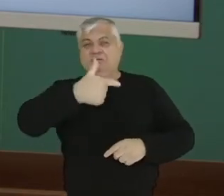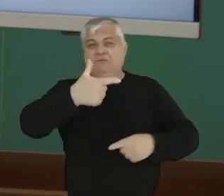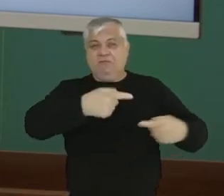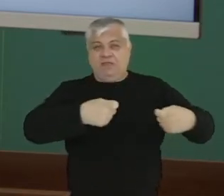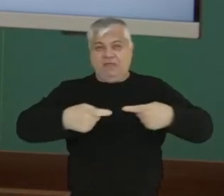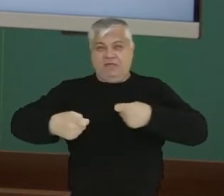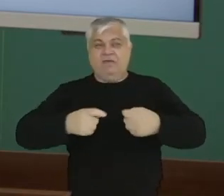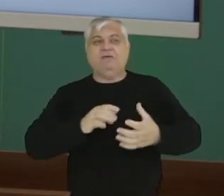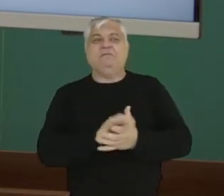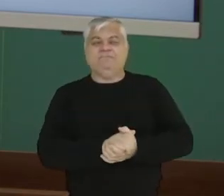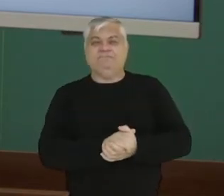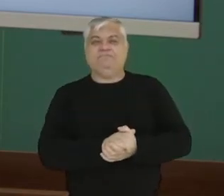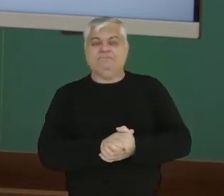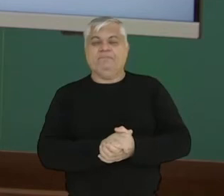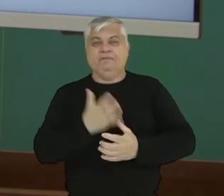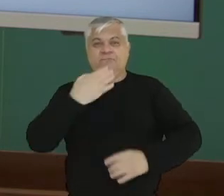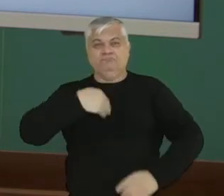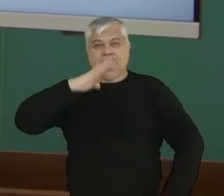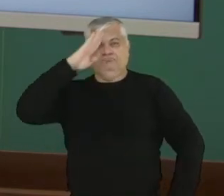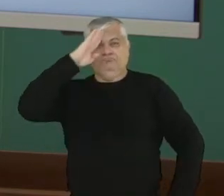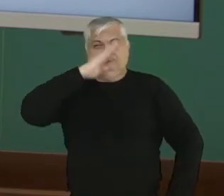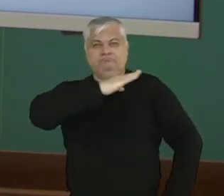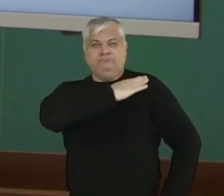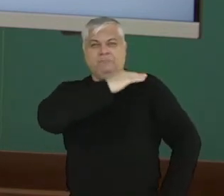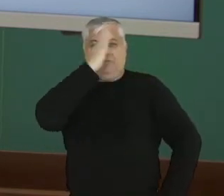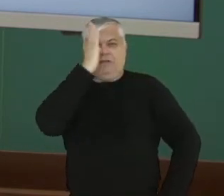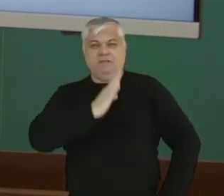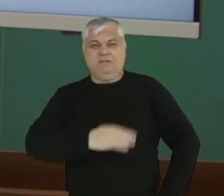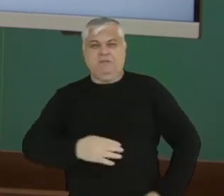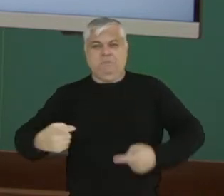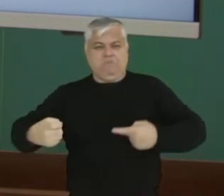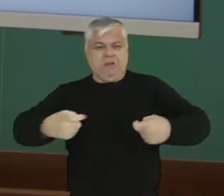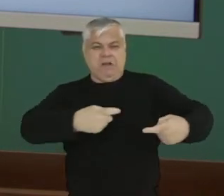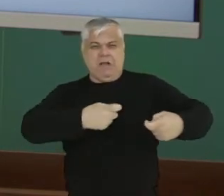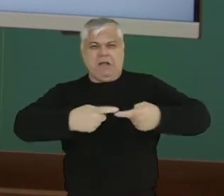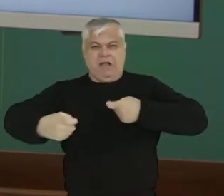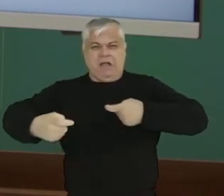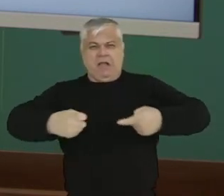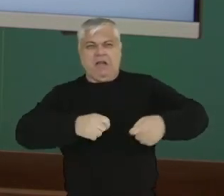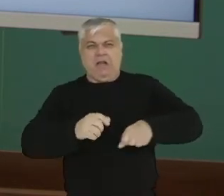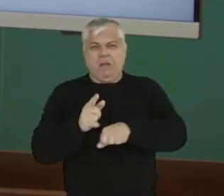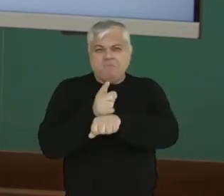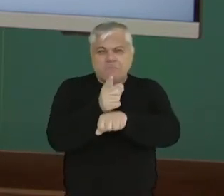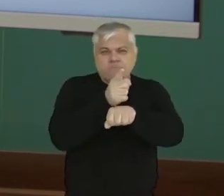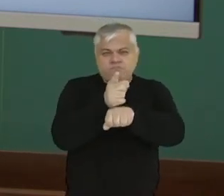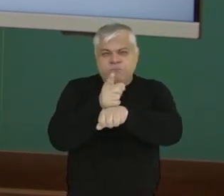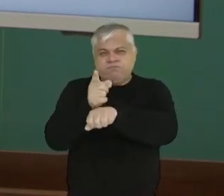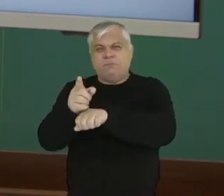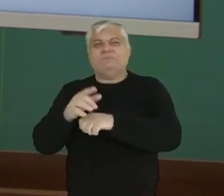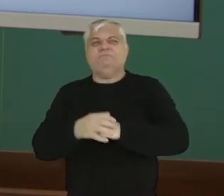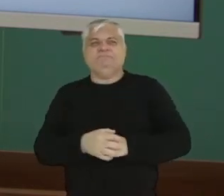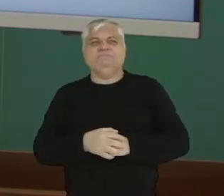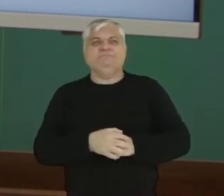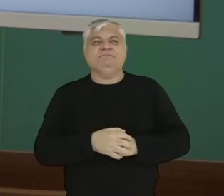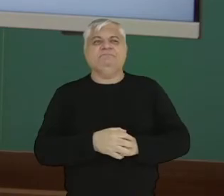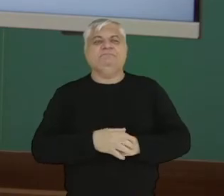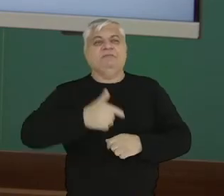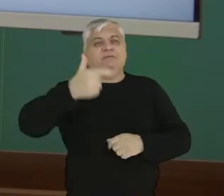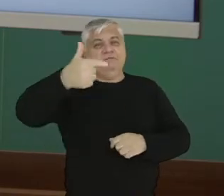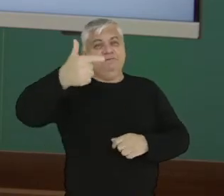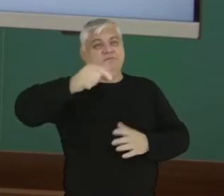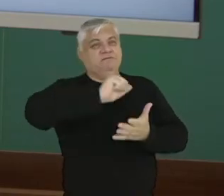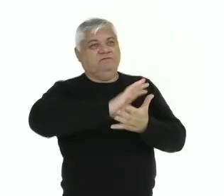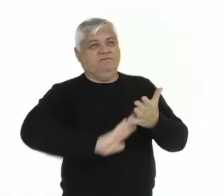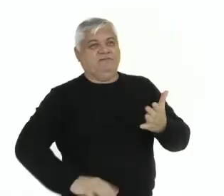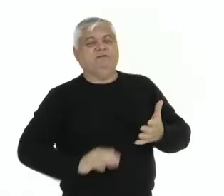Aqui também, né, soldados brasileiros lutando aí na Segunda Guerra Mundial. E eu trago aqui para vocês uma